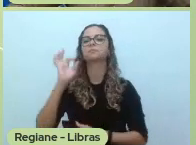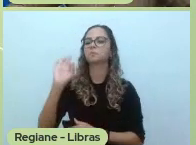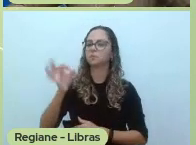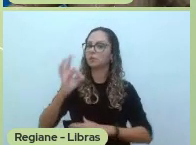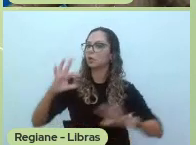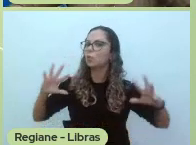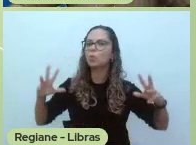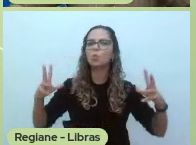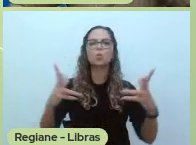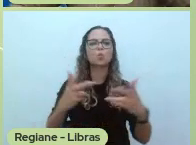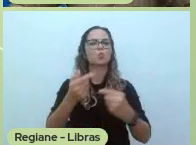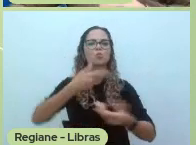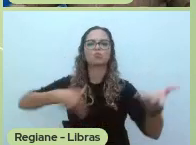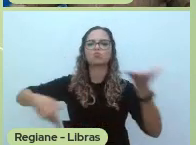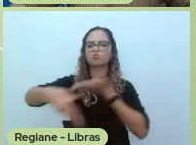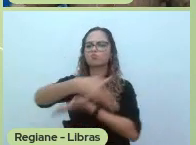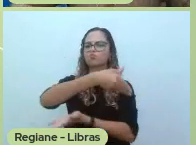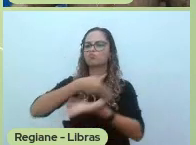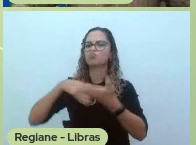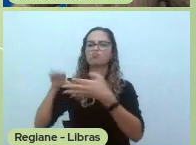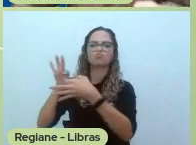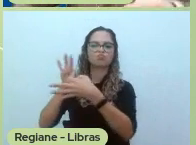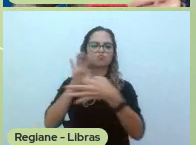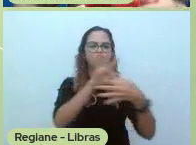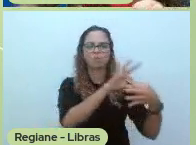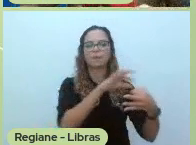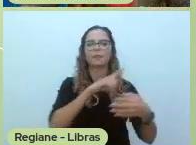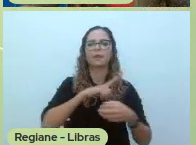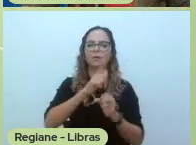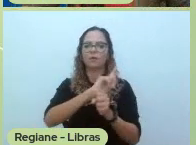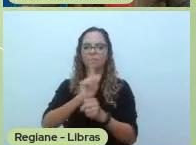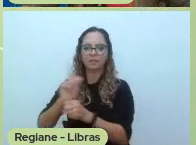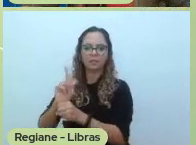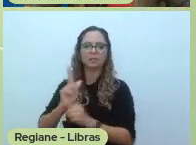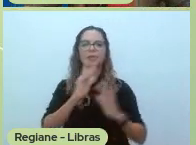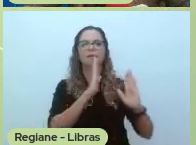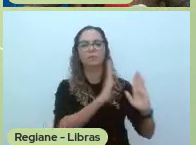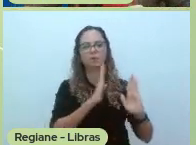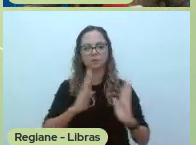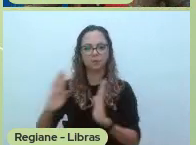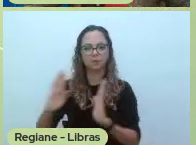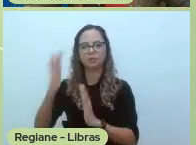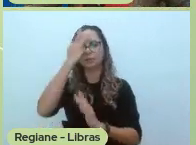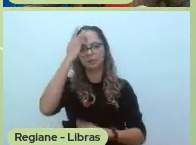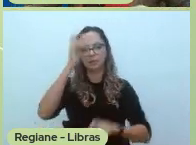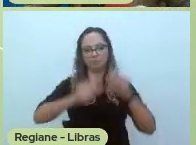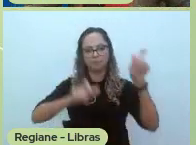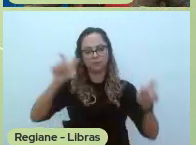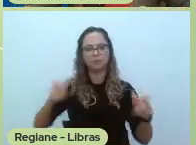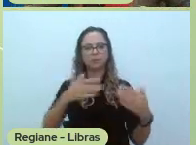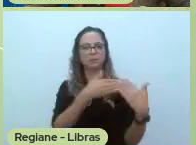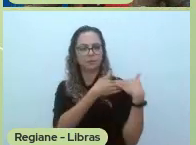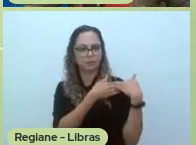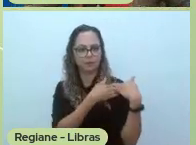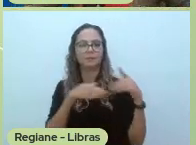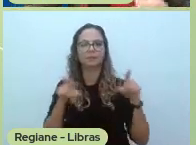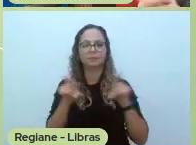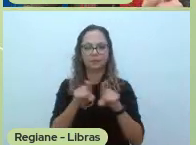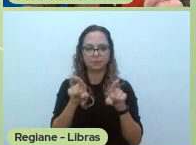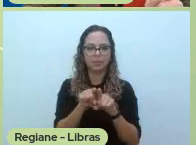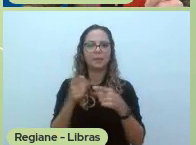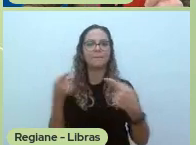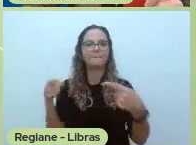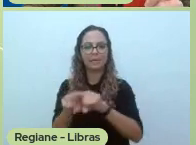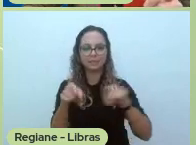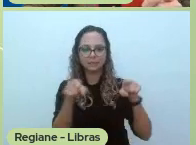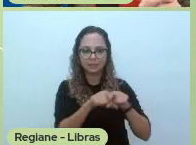coordenado, integrado e com governança, com processos, com pessoas responsáveis, com parceiros.